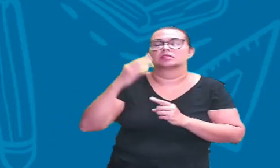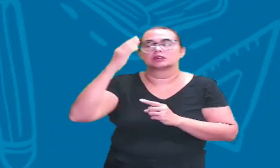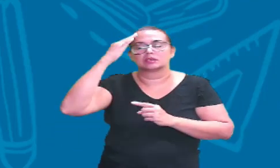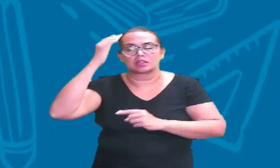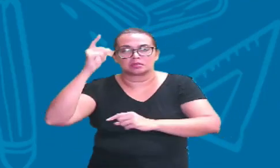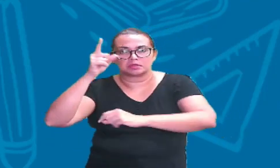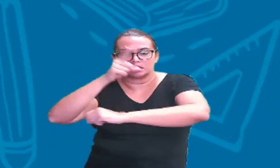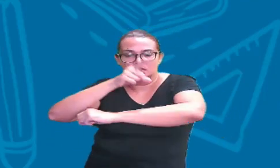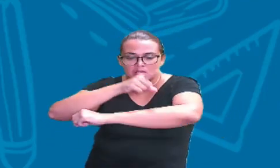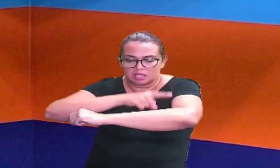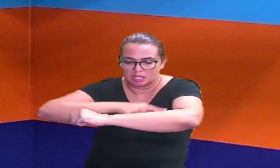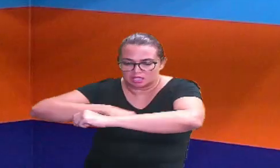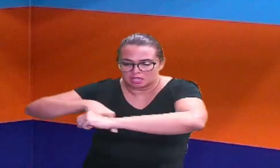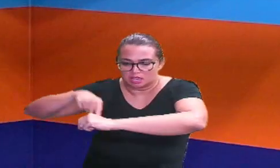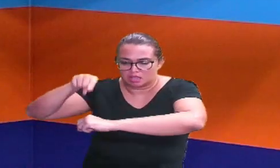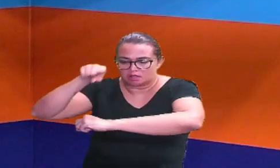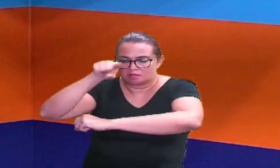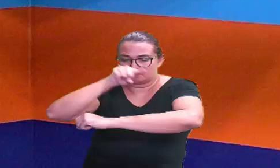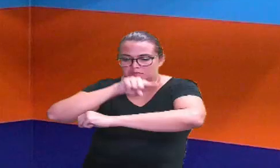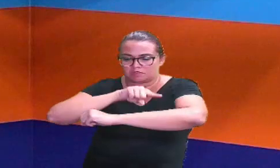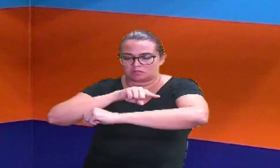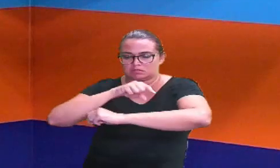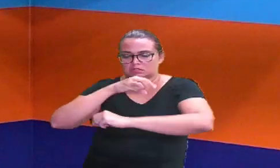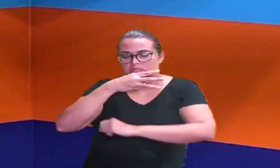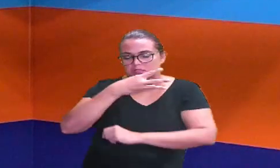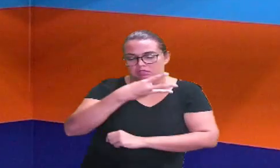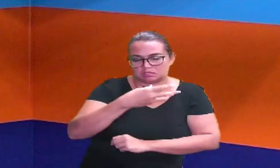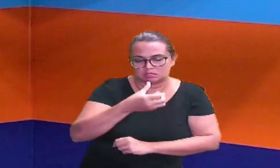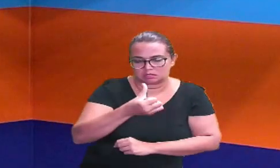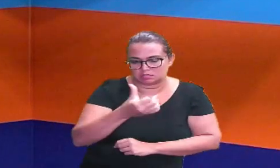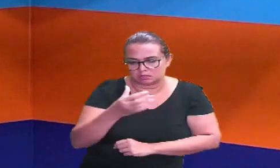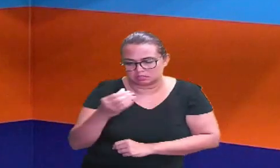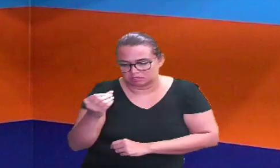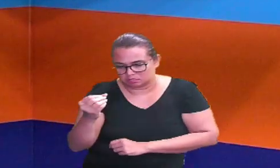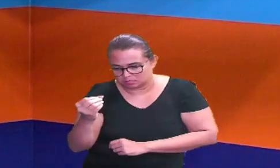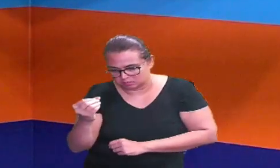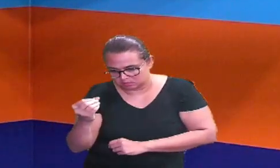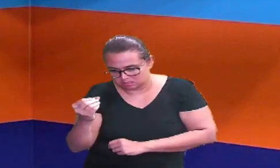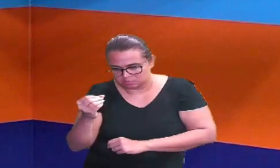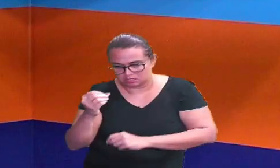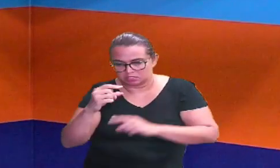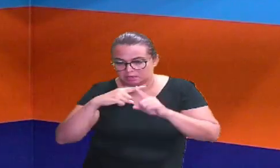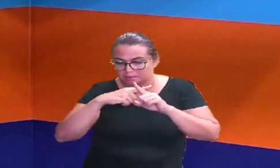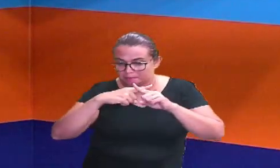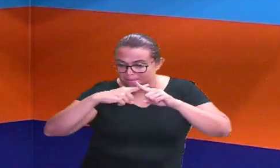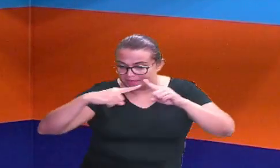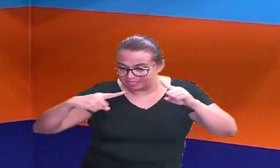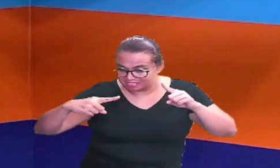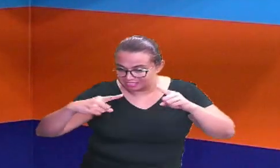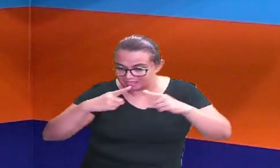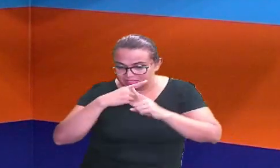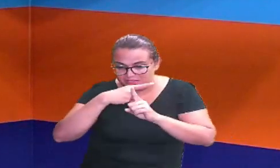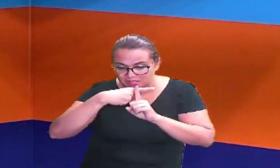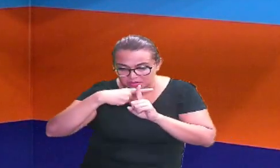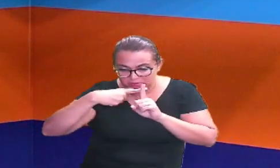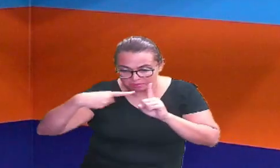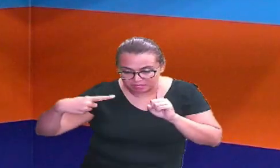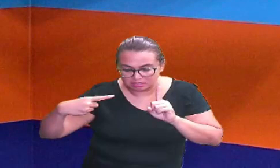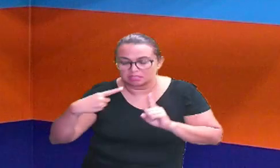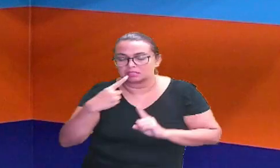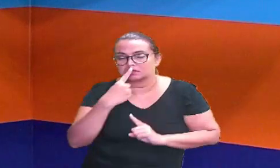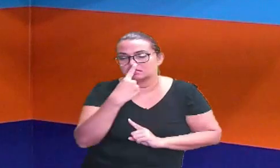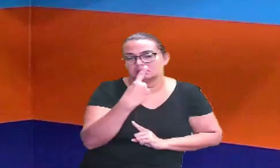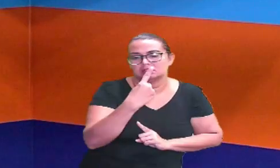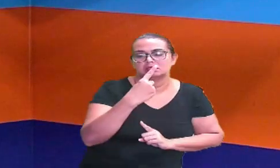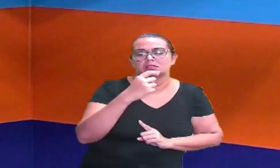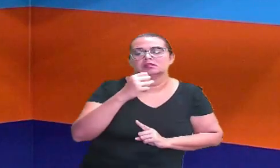e a metade de 360 é 180. Então fica mais fácil identificar o